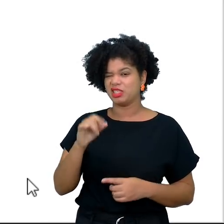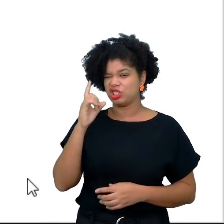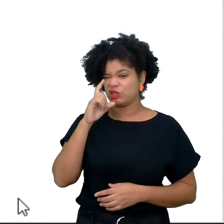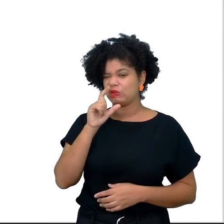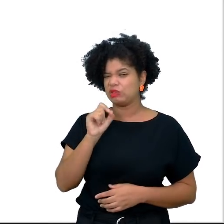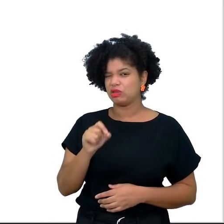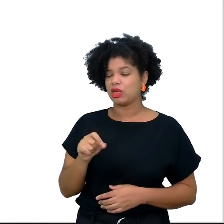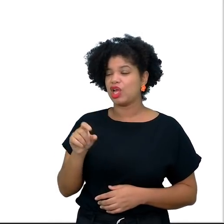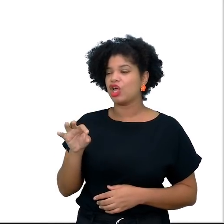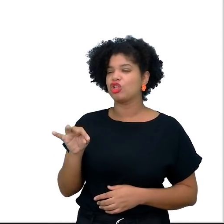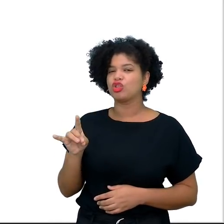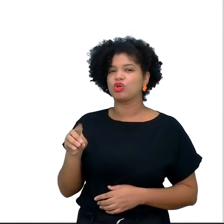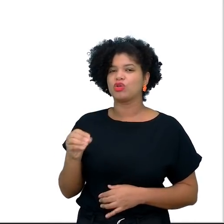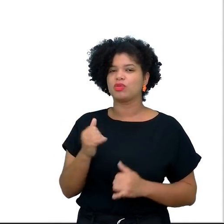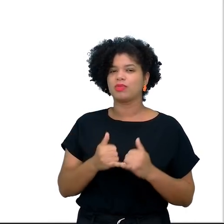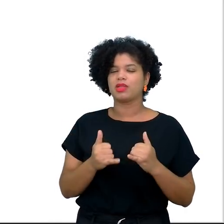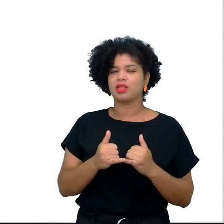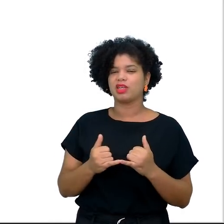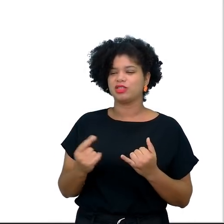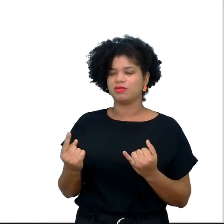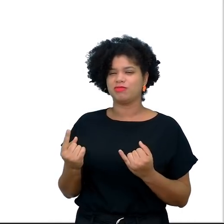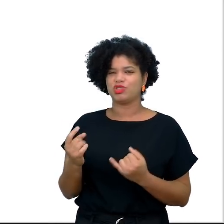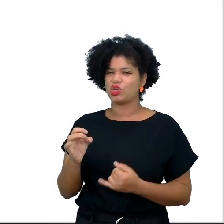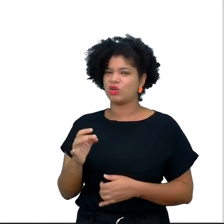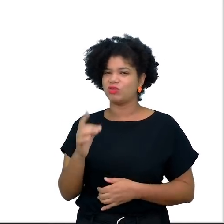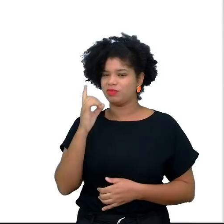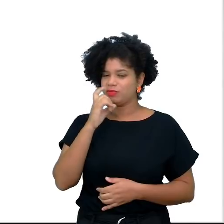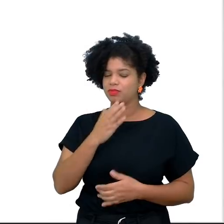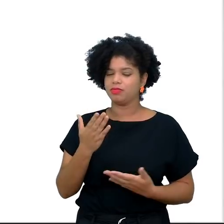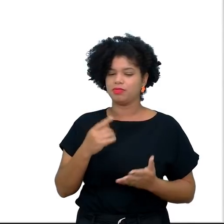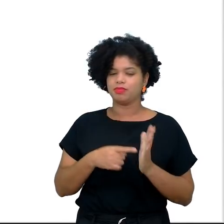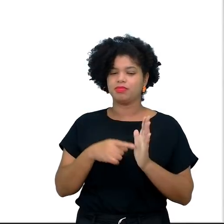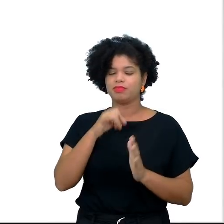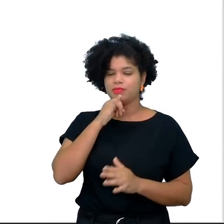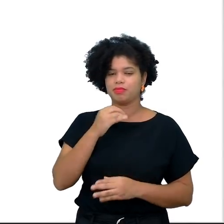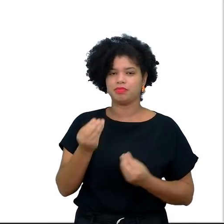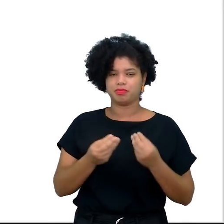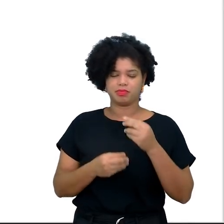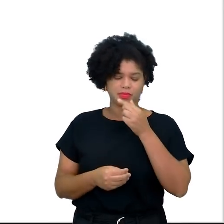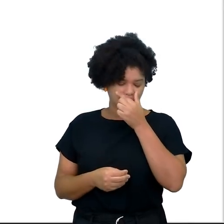agora um, um exemplo disso.